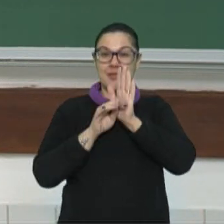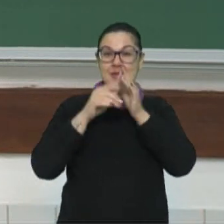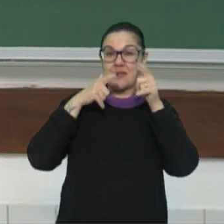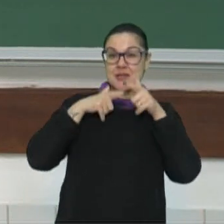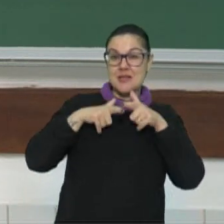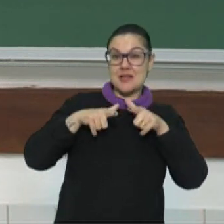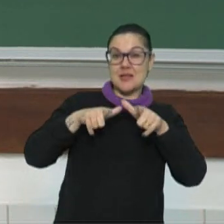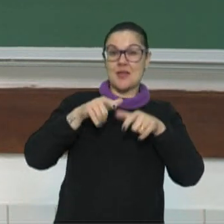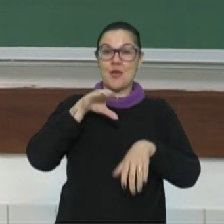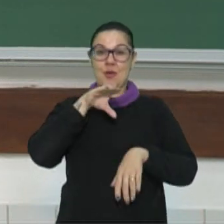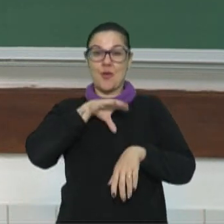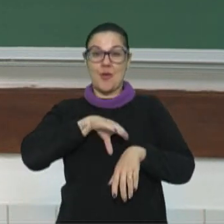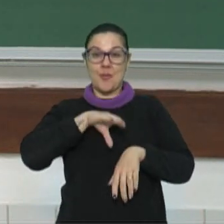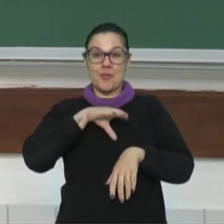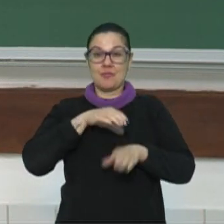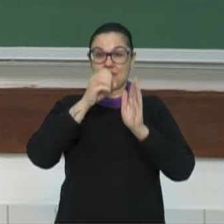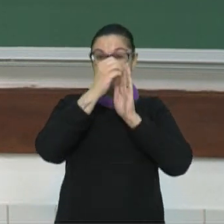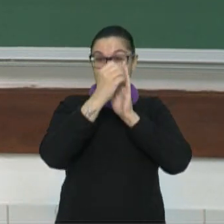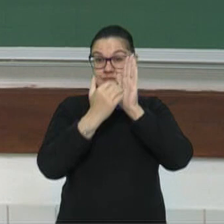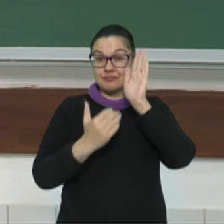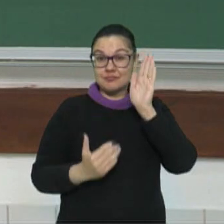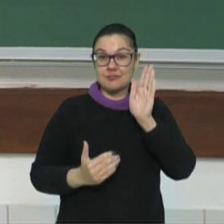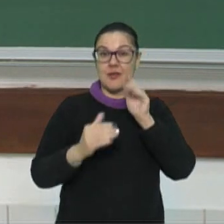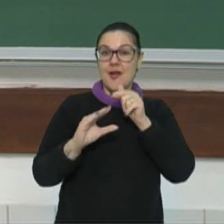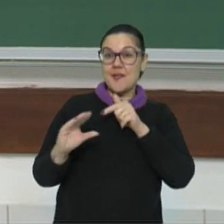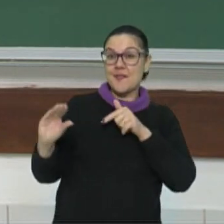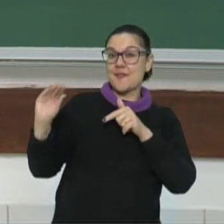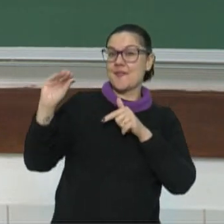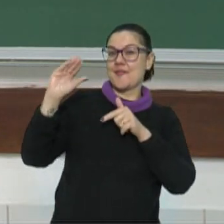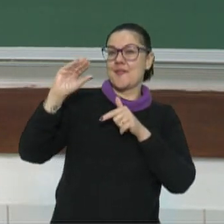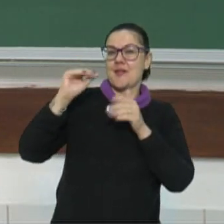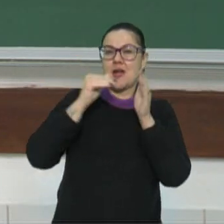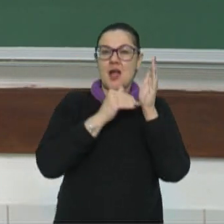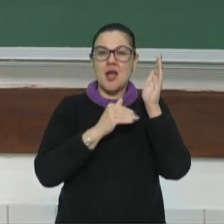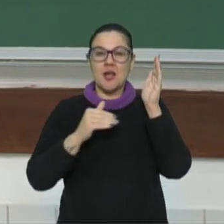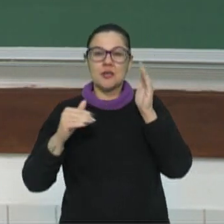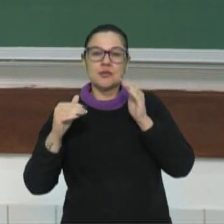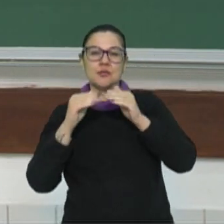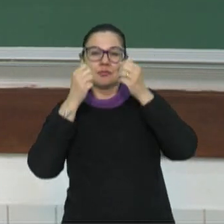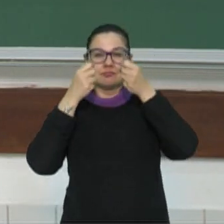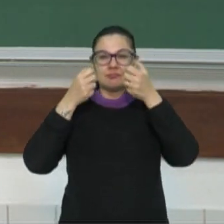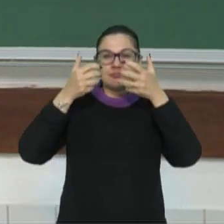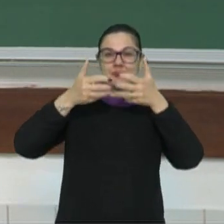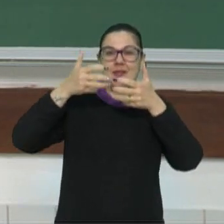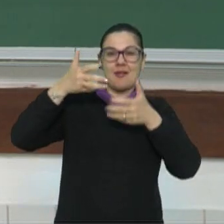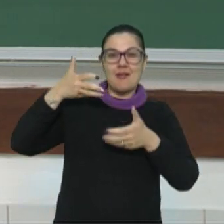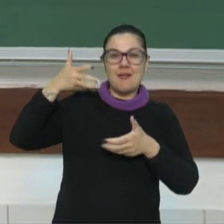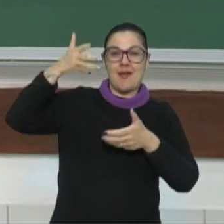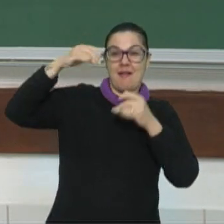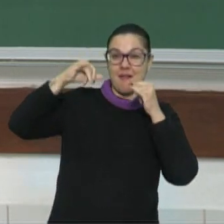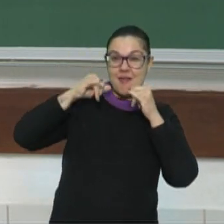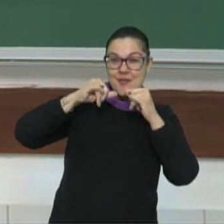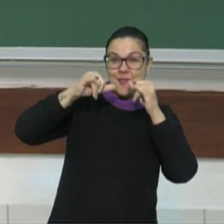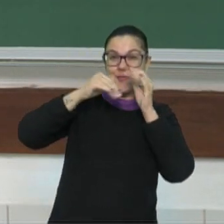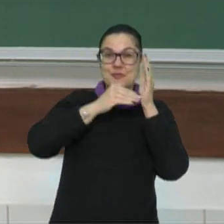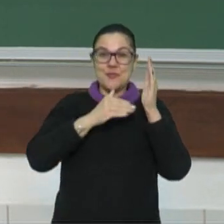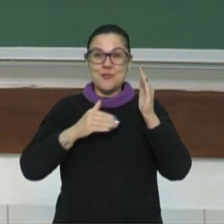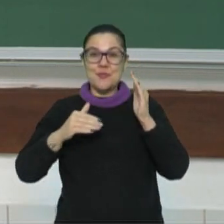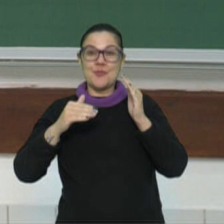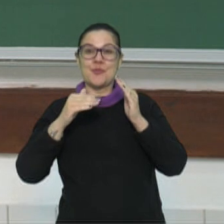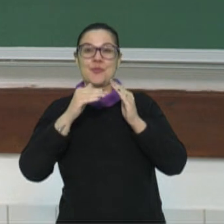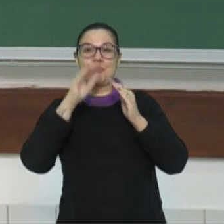portuguesa, discurso, fala, né? Tudo isso é discurso, tudo isso passa mensagens, tudo isso